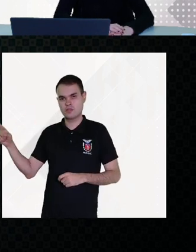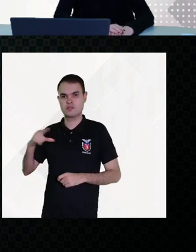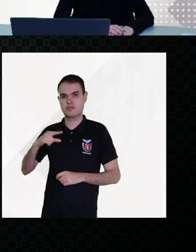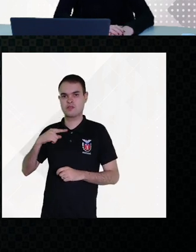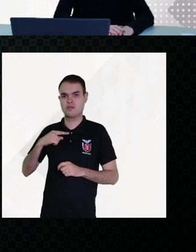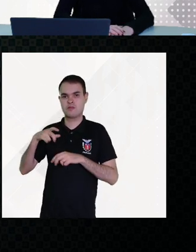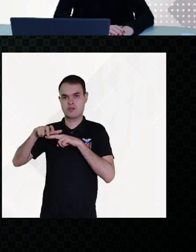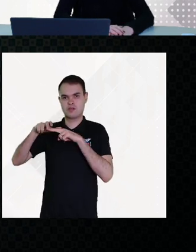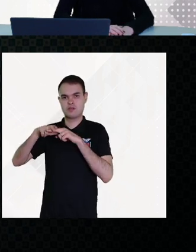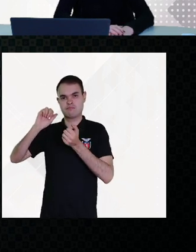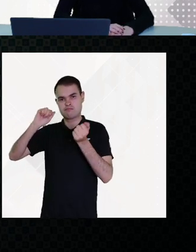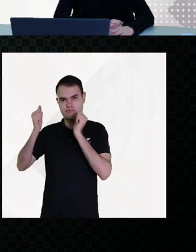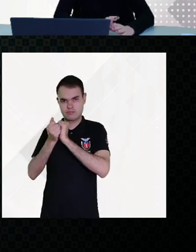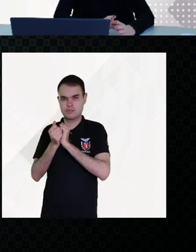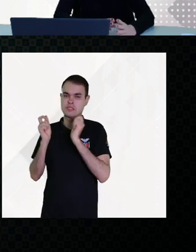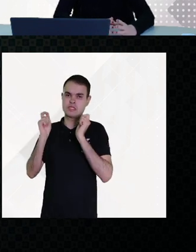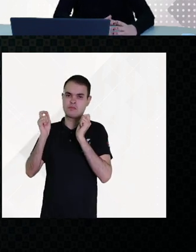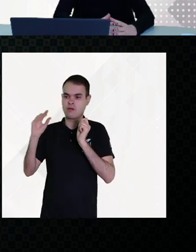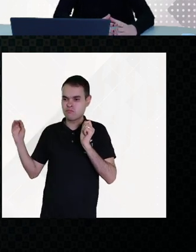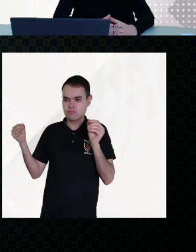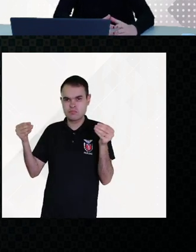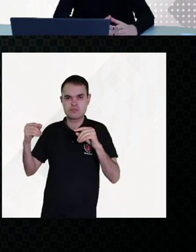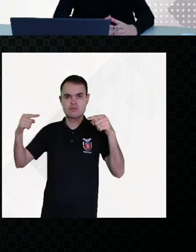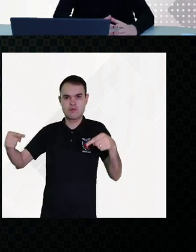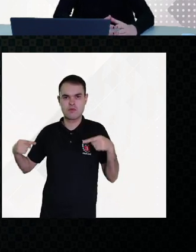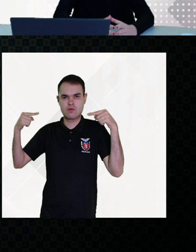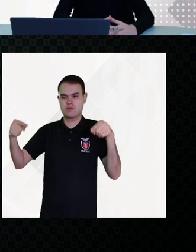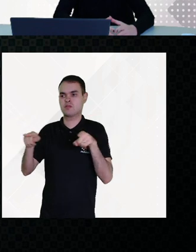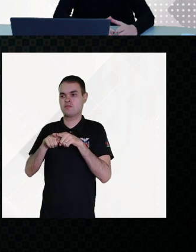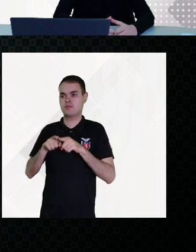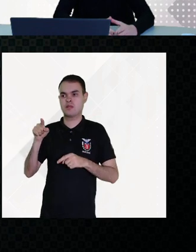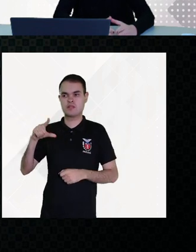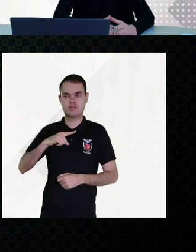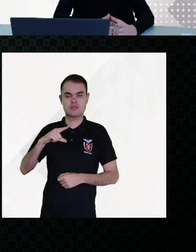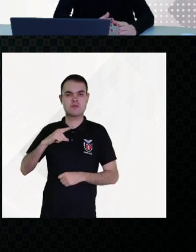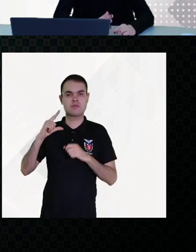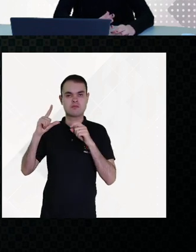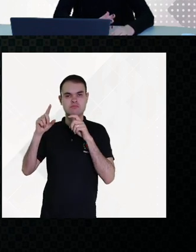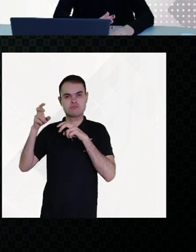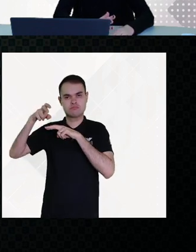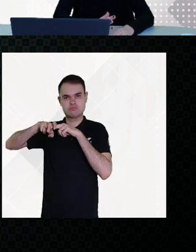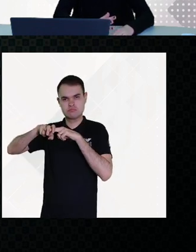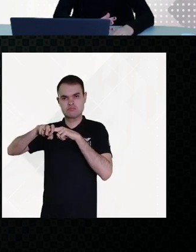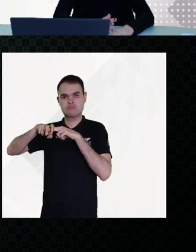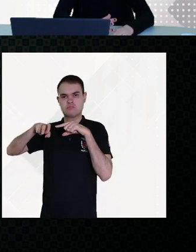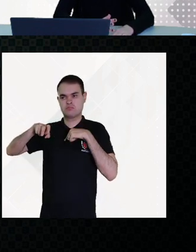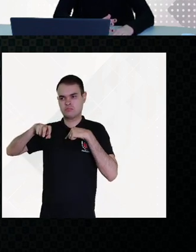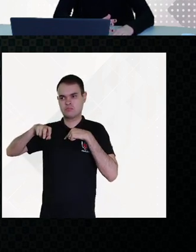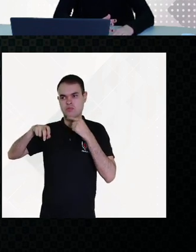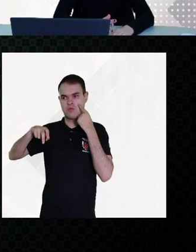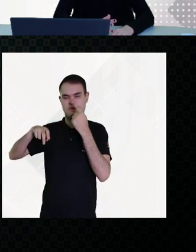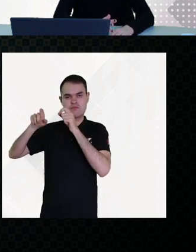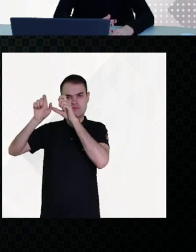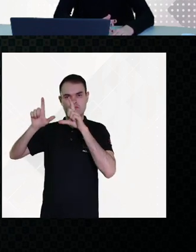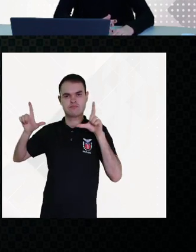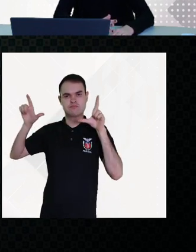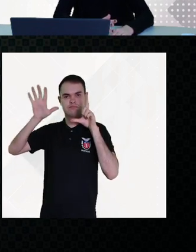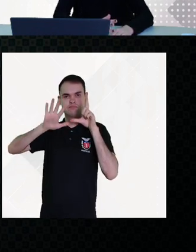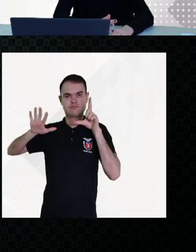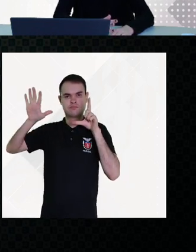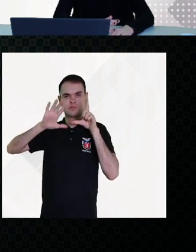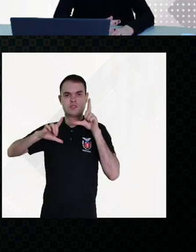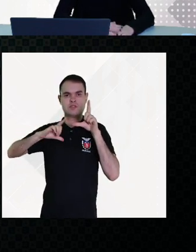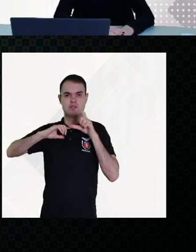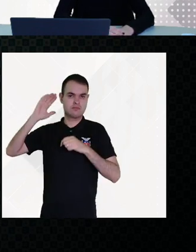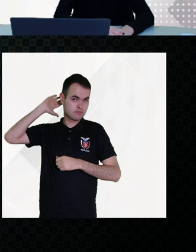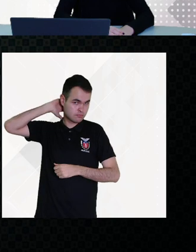toda adaptada, né? O que eu tenho aqui, uma cadeira que tem apoio para a cabeça desse estudante que não